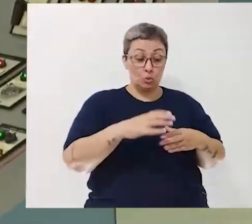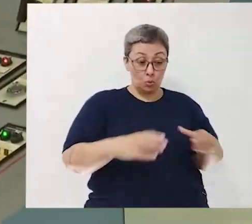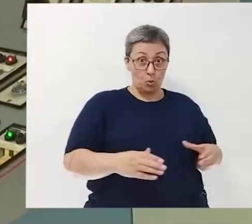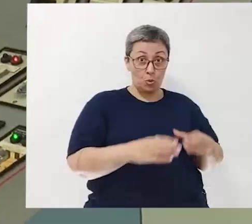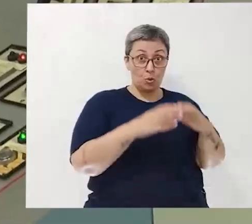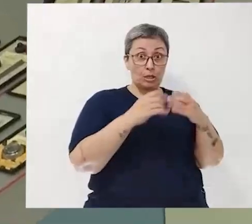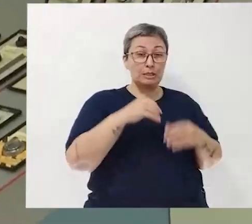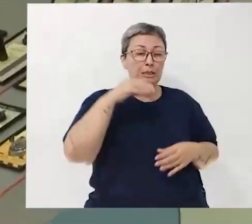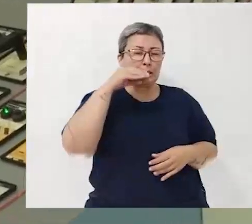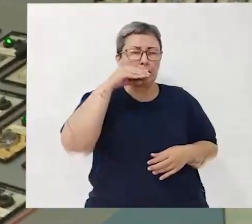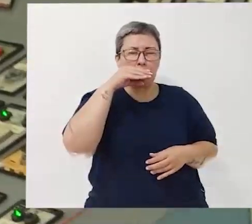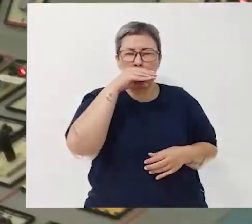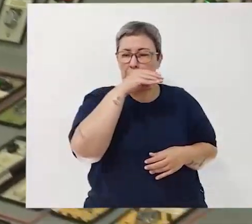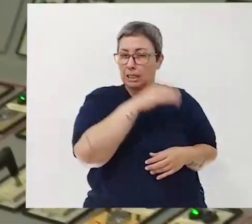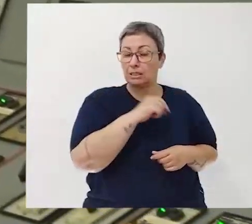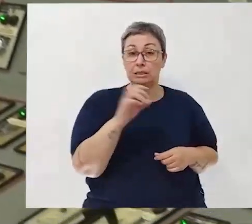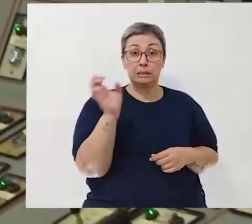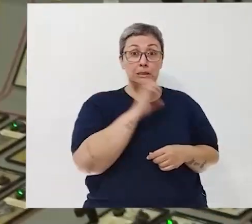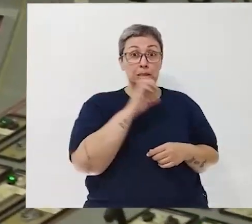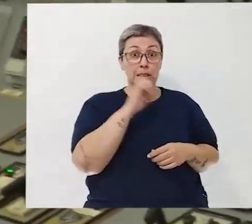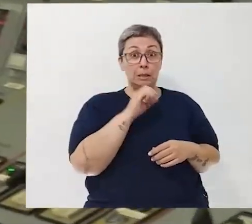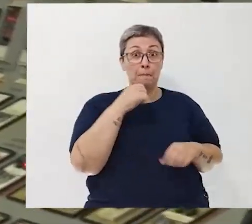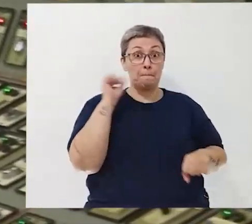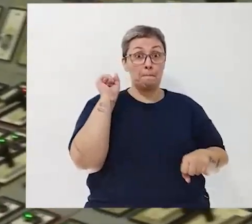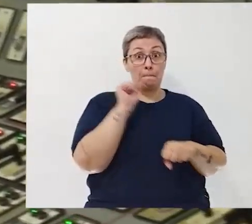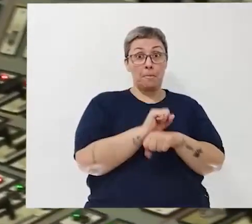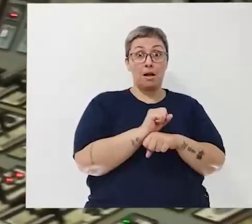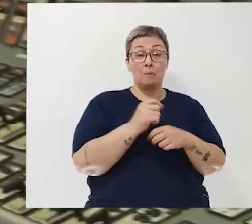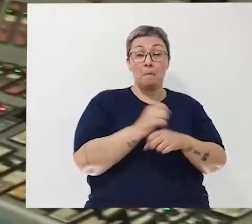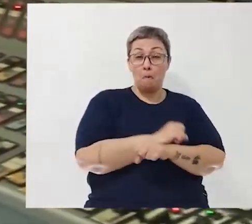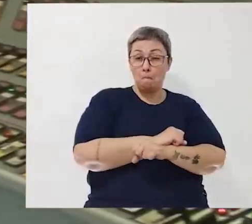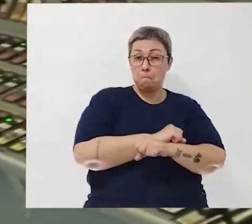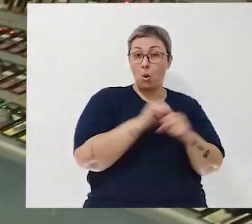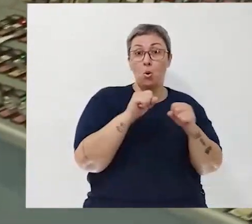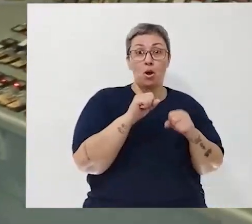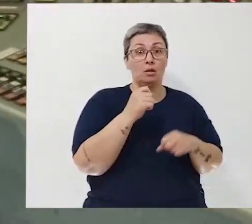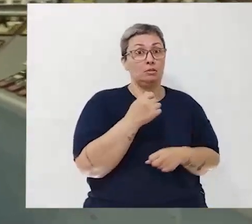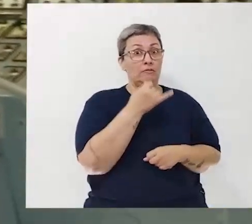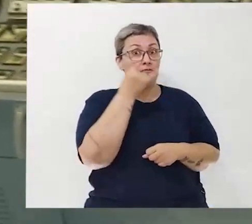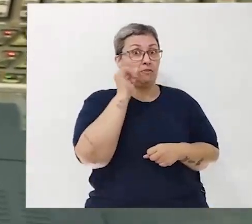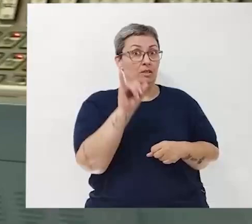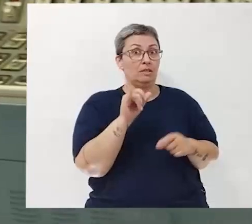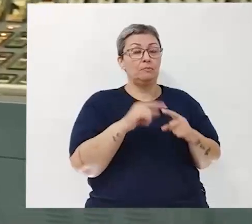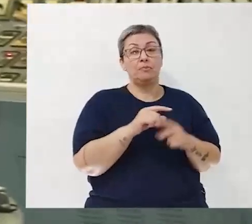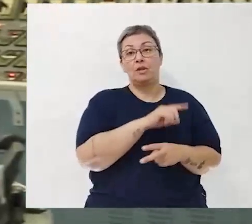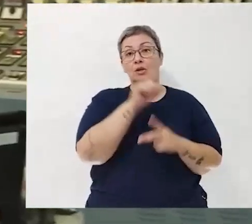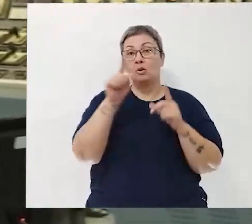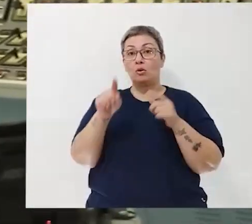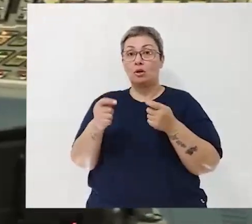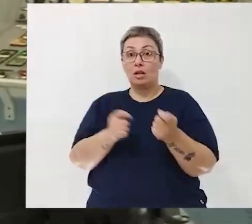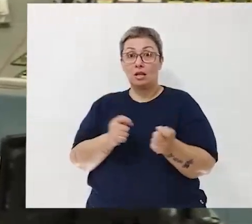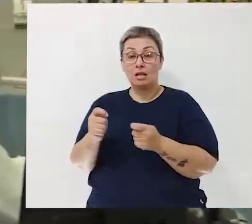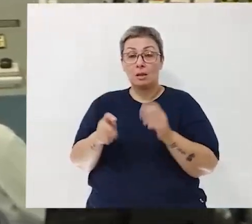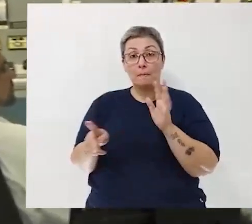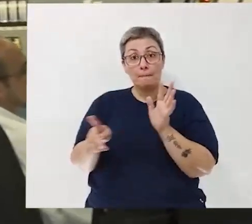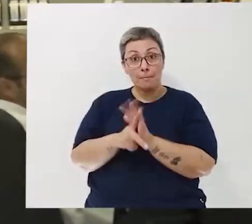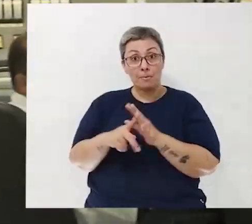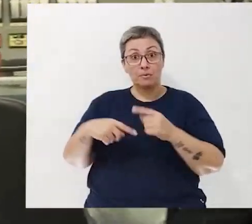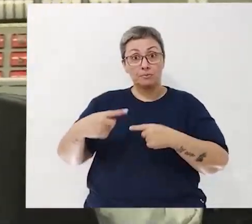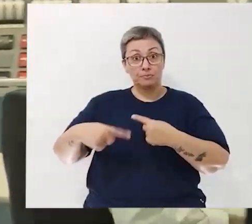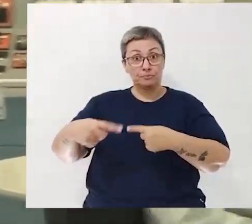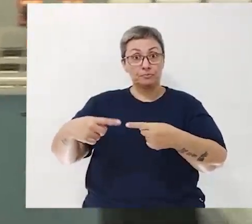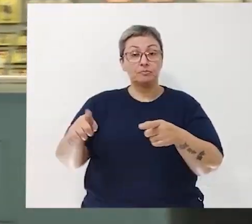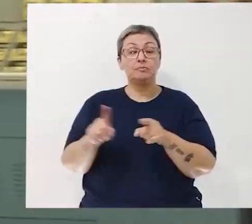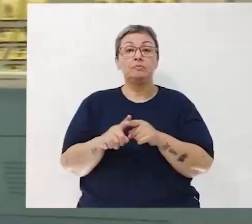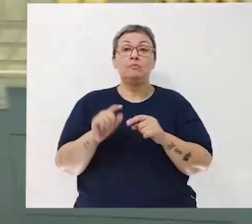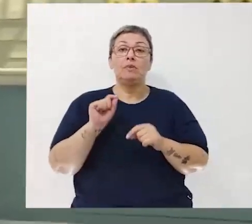que é muito quente. No caso de uma emergência, impede que toda a estrutura entre em colapso. O segundo painel é a área de controle do próprio reator. Essa